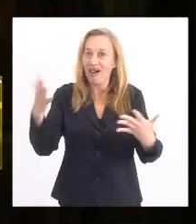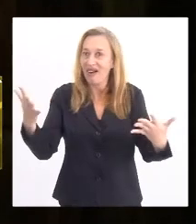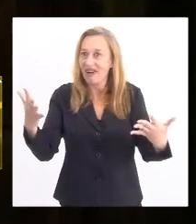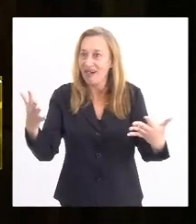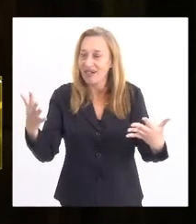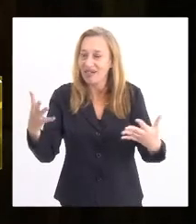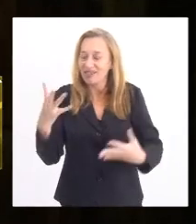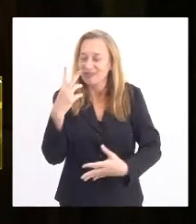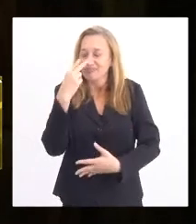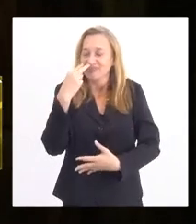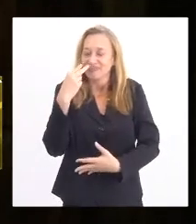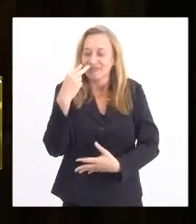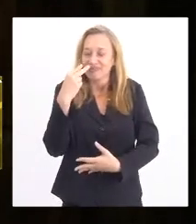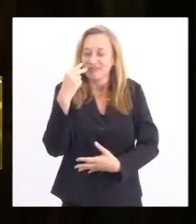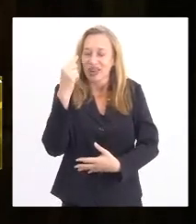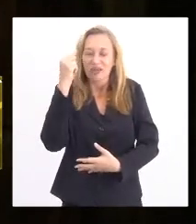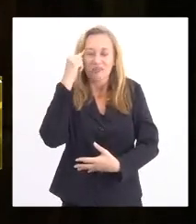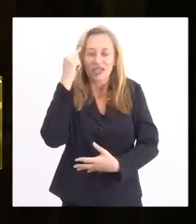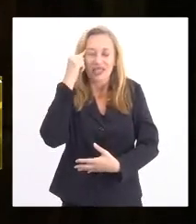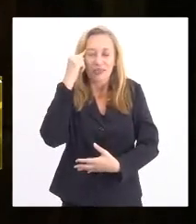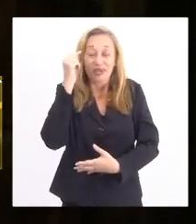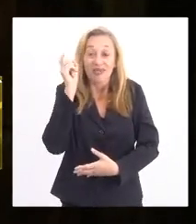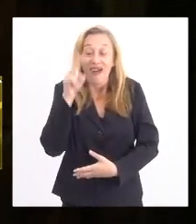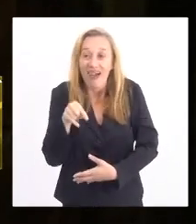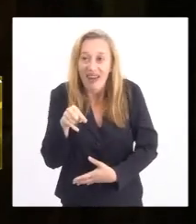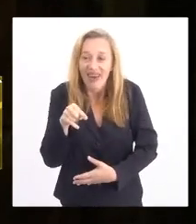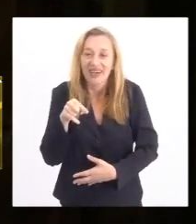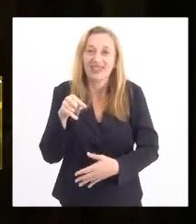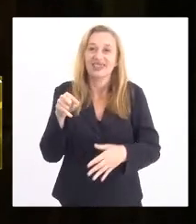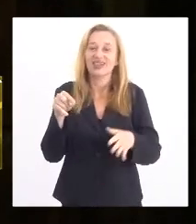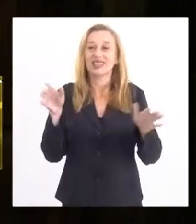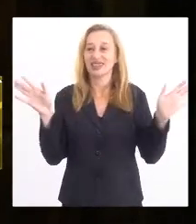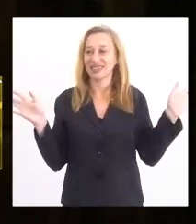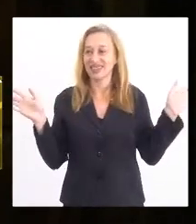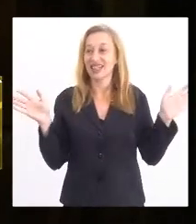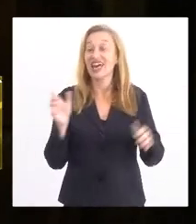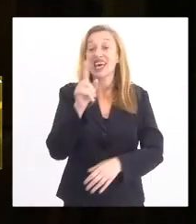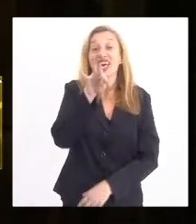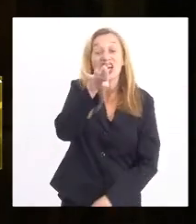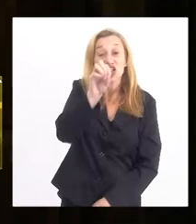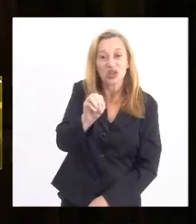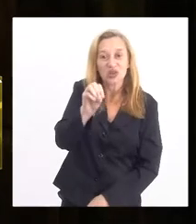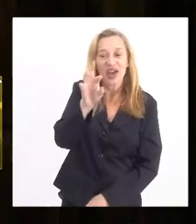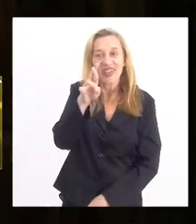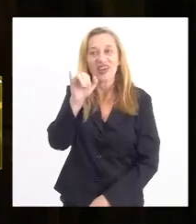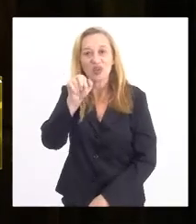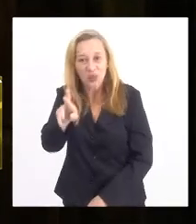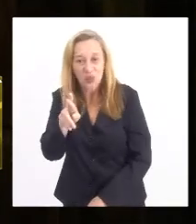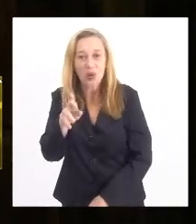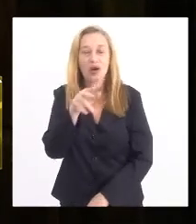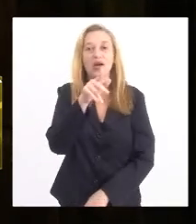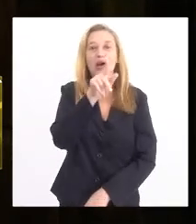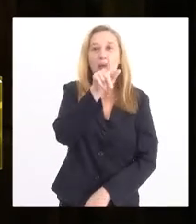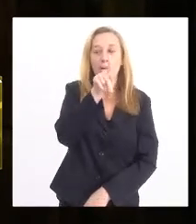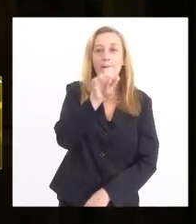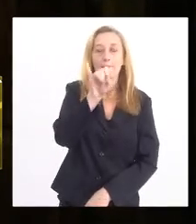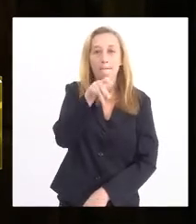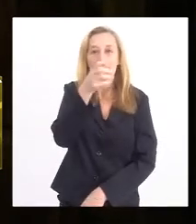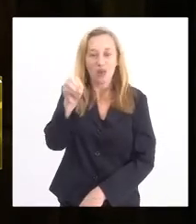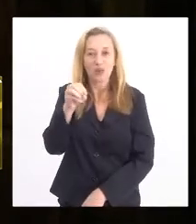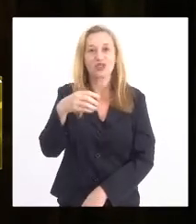o que fecha o olho a primeira imagem que vem na cabeça dele é do Cristo Redentor do Pão de Açúcar da cidade do Rio de Janeiro